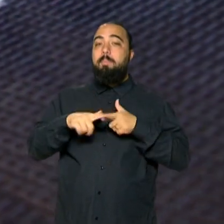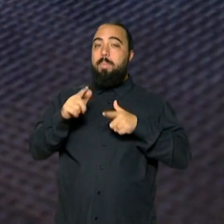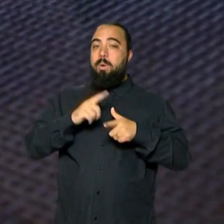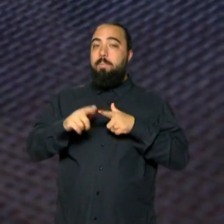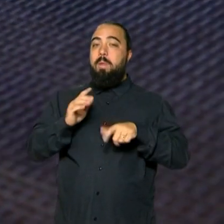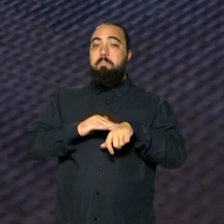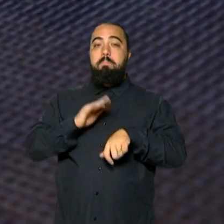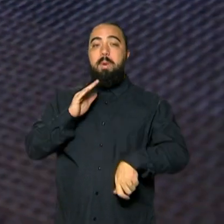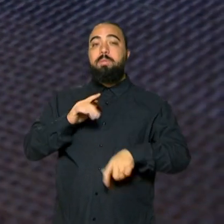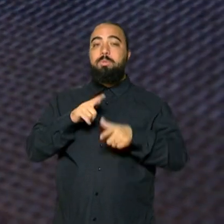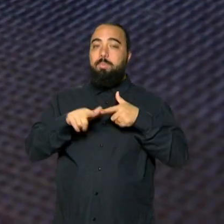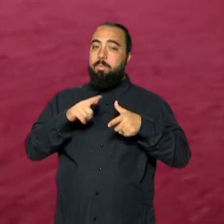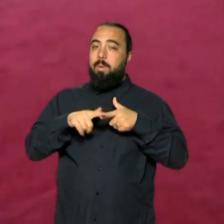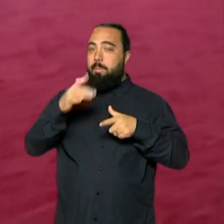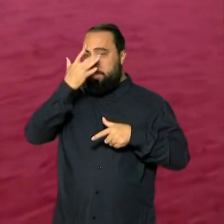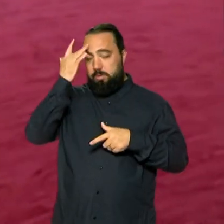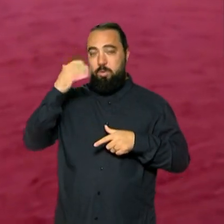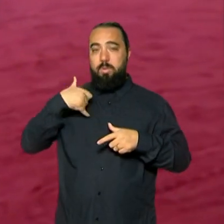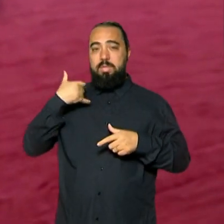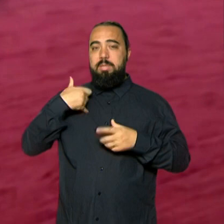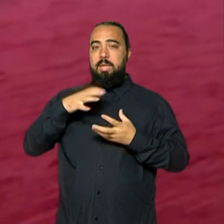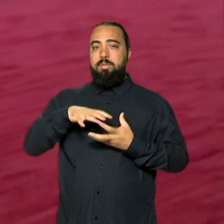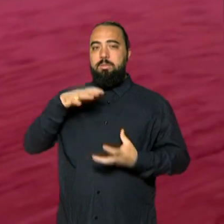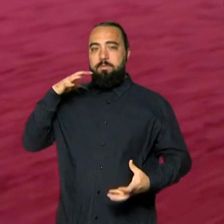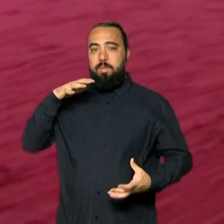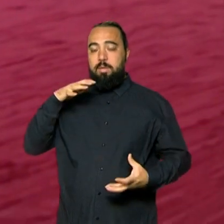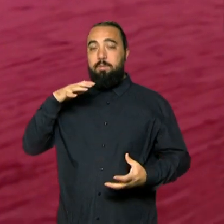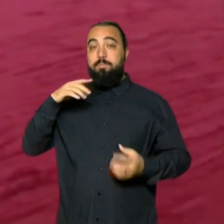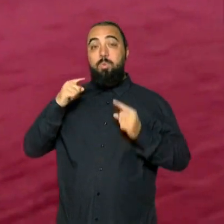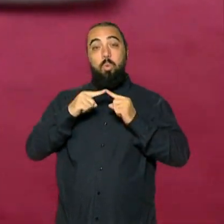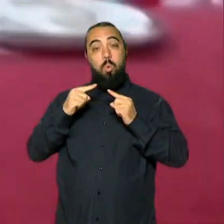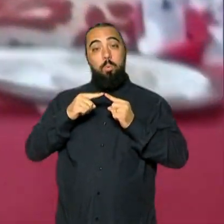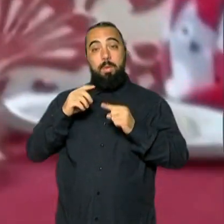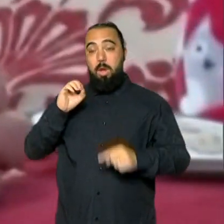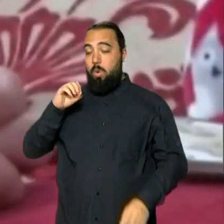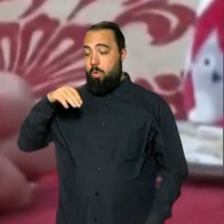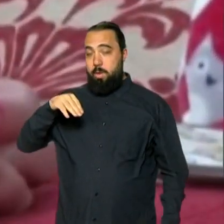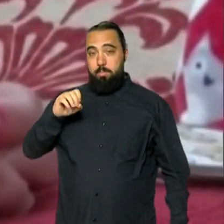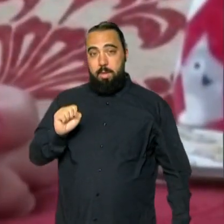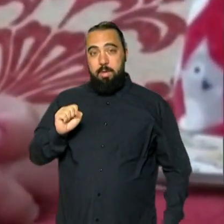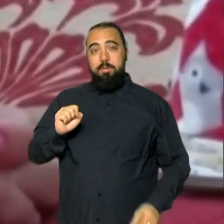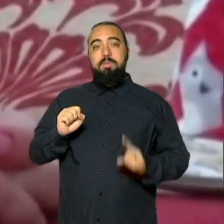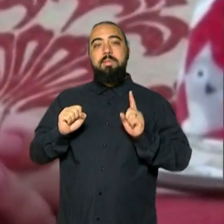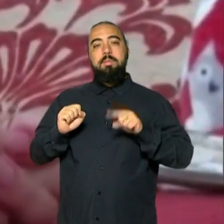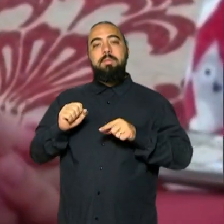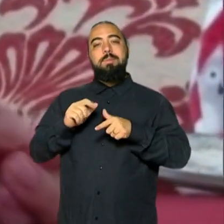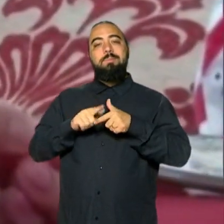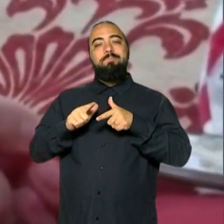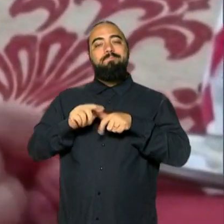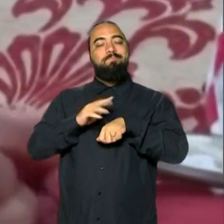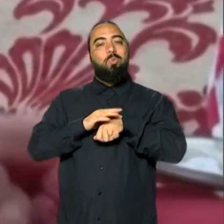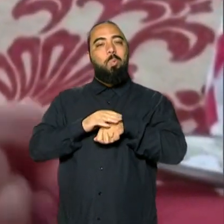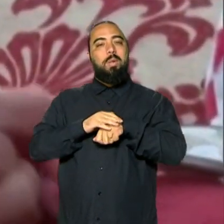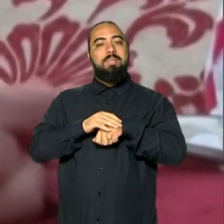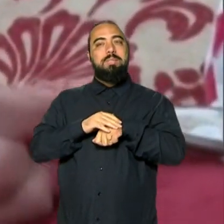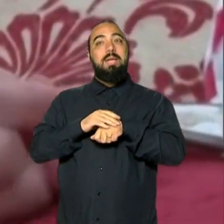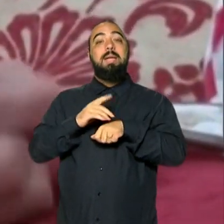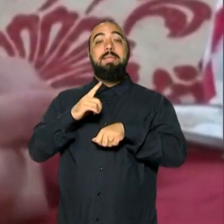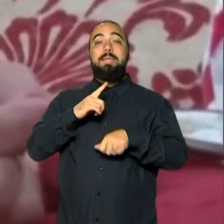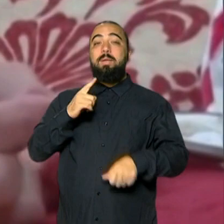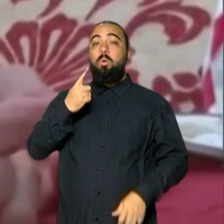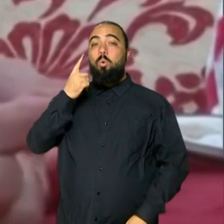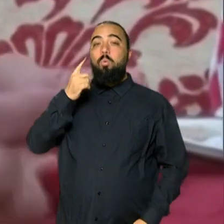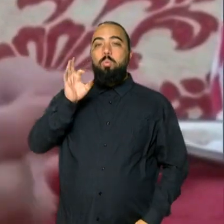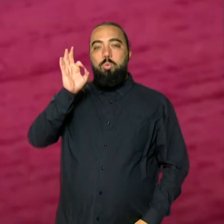afetam idosos. De acordo com a Organização Mundial da Saúde, a enfermidade atinge 1% das pessoas com mais